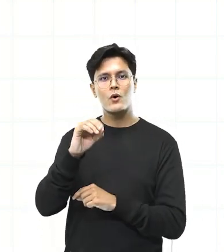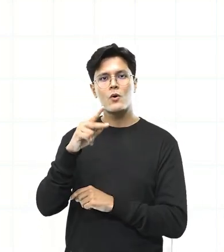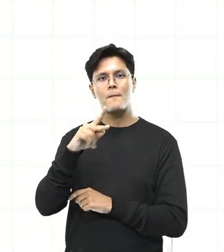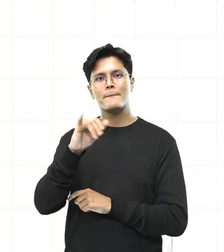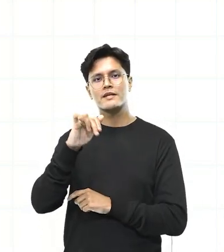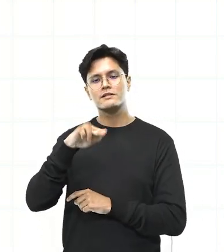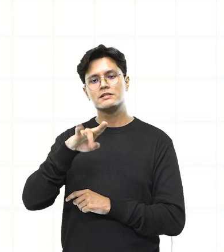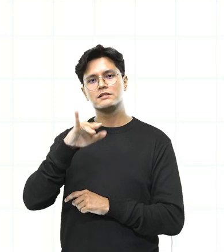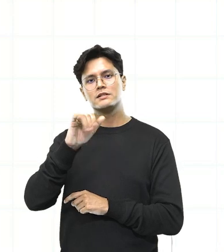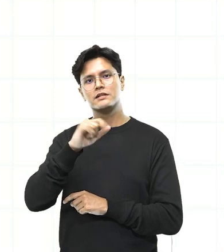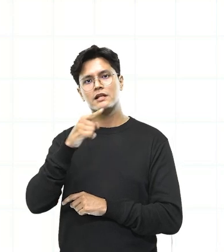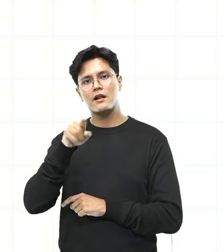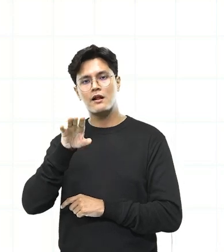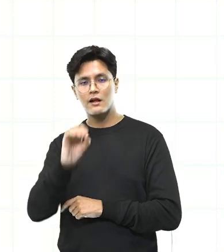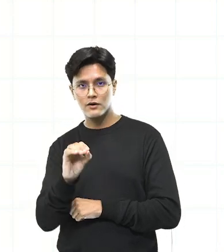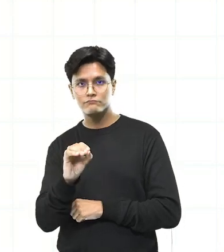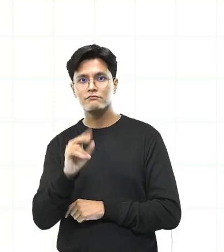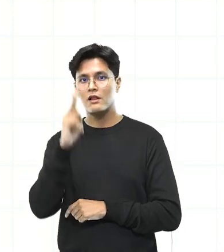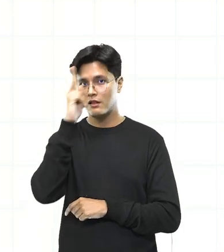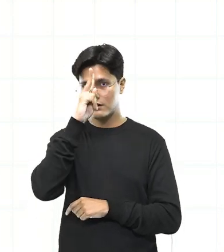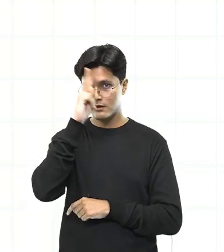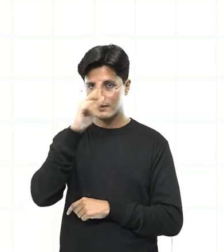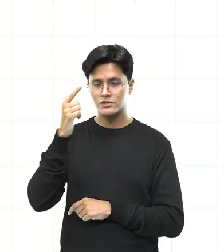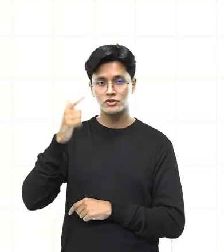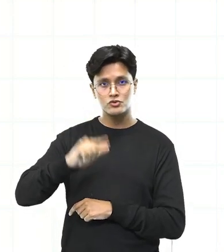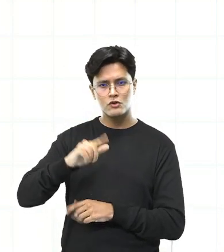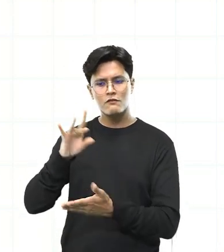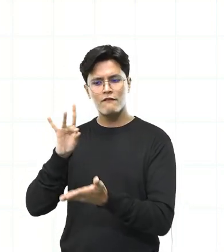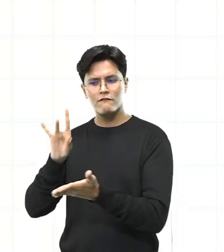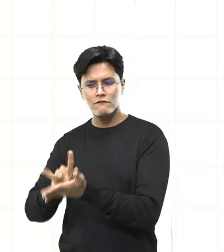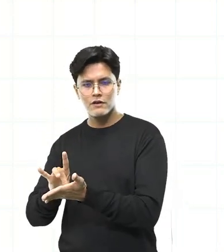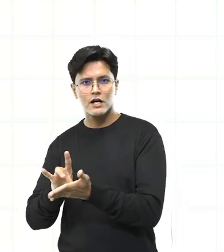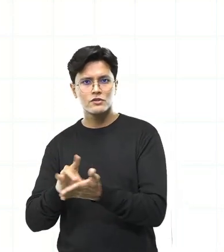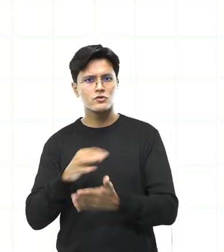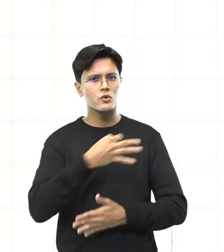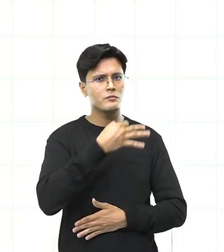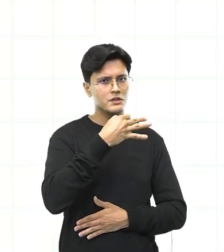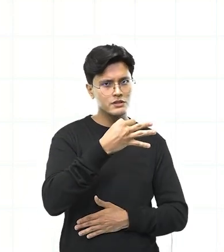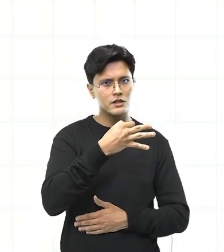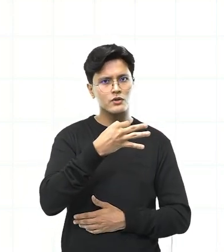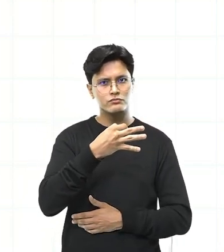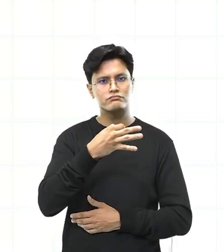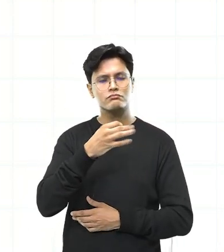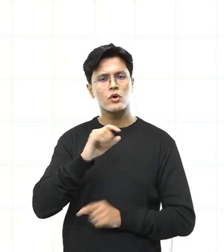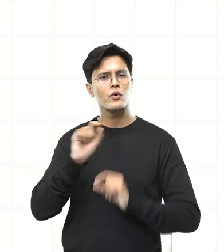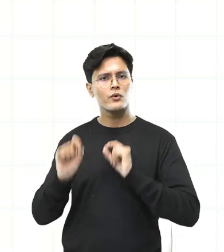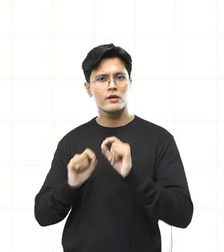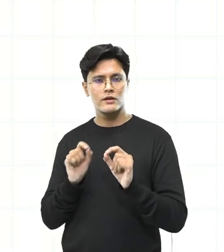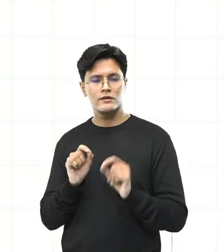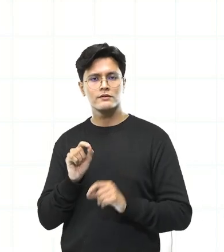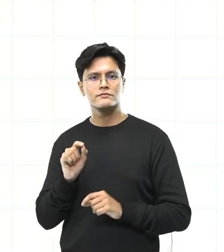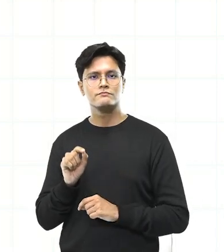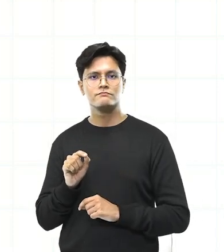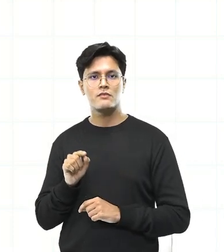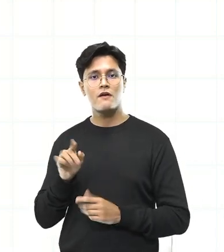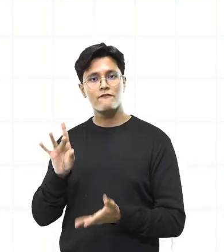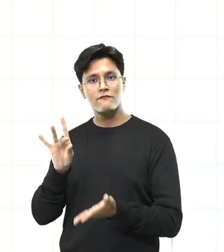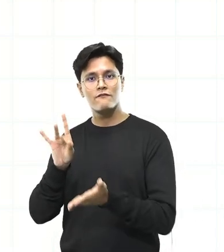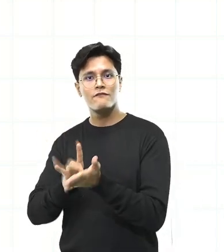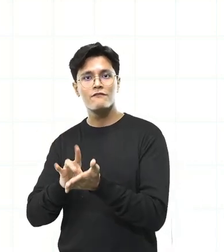opinião. Vamos relembrar então o que é fato e opinião? Olha só, o fato é algo